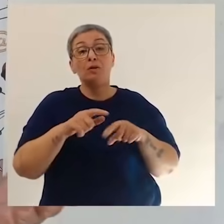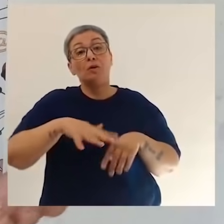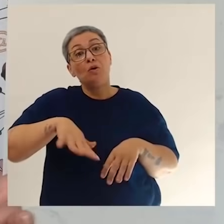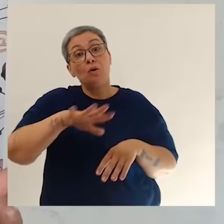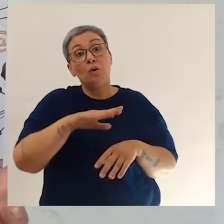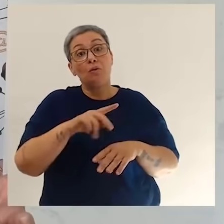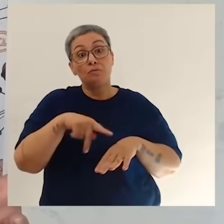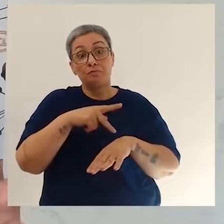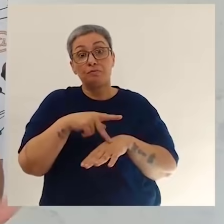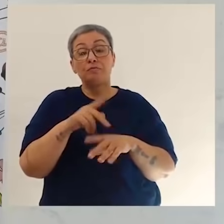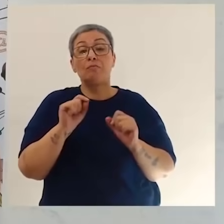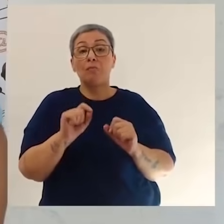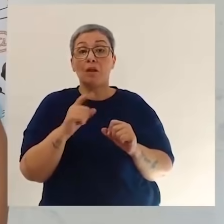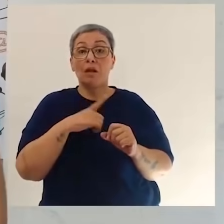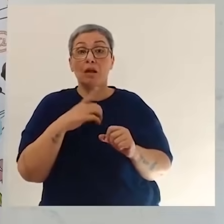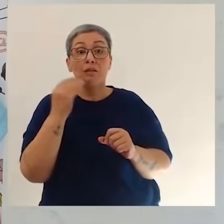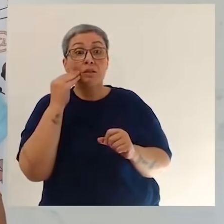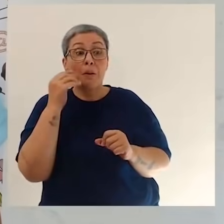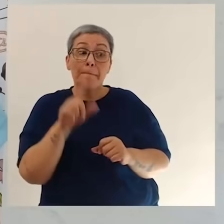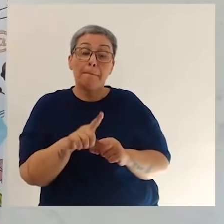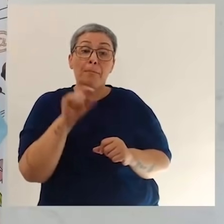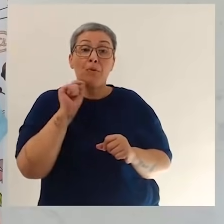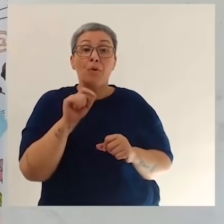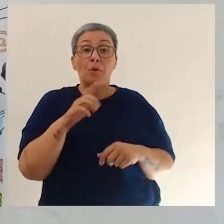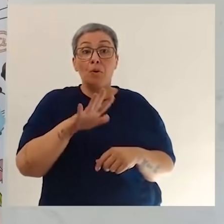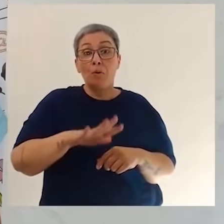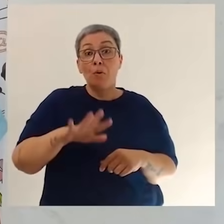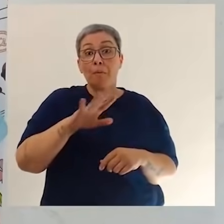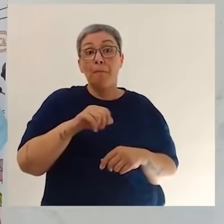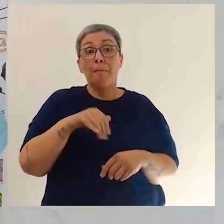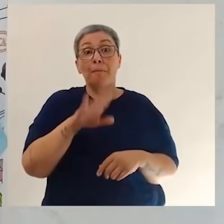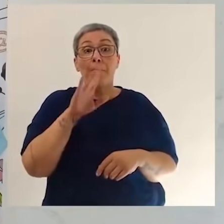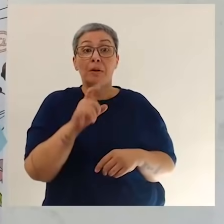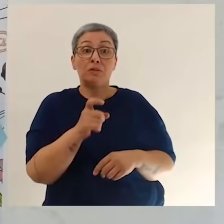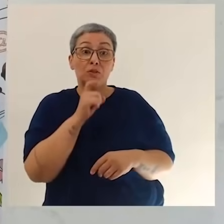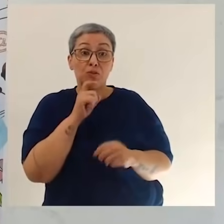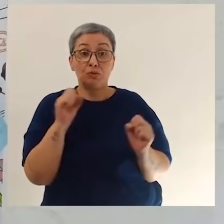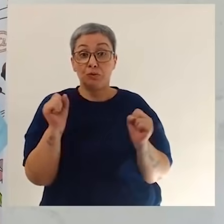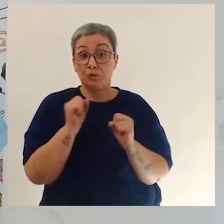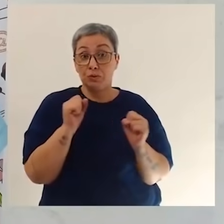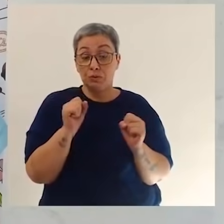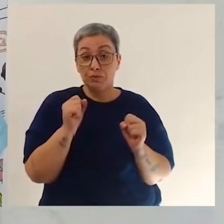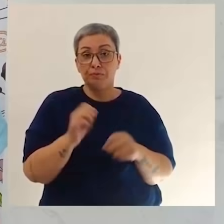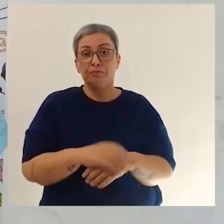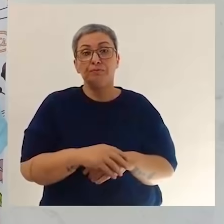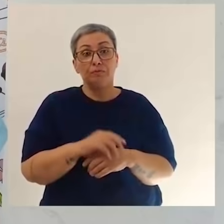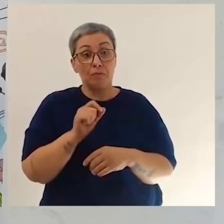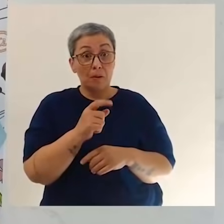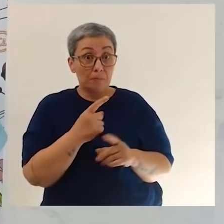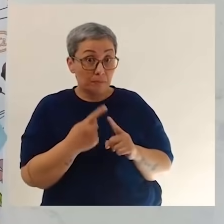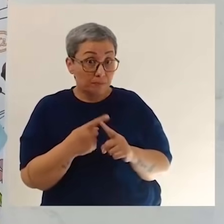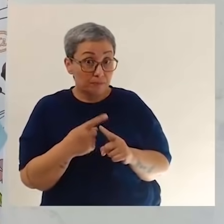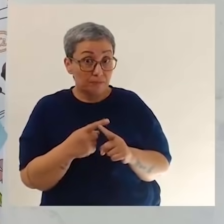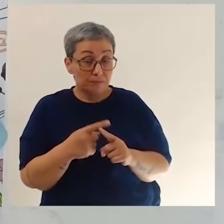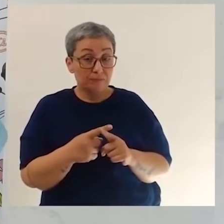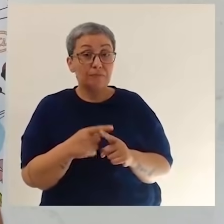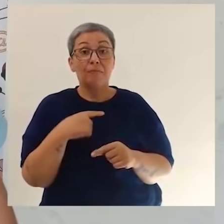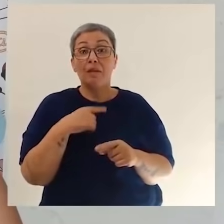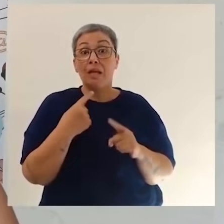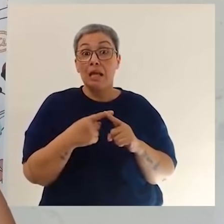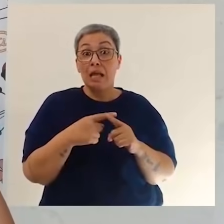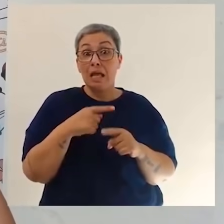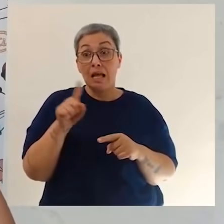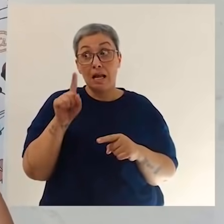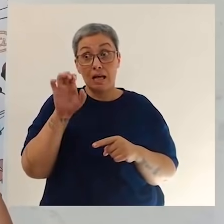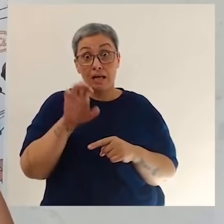aqui o nosso país, eles têm preferência por essas regiões mais frias. Sabe por quê?